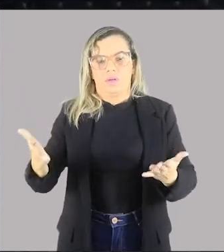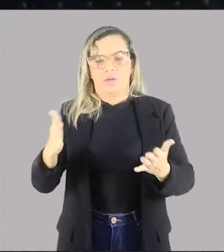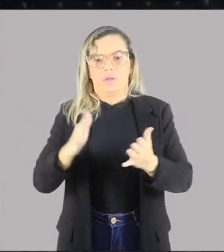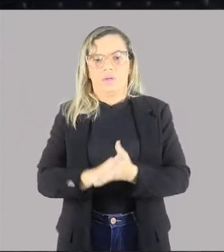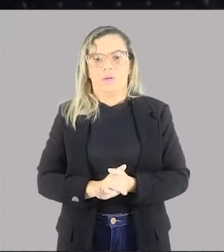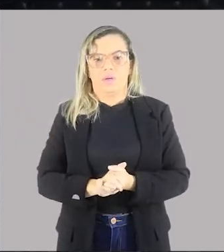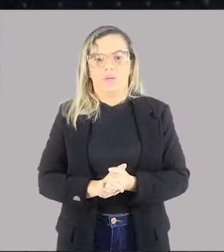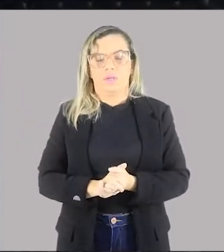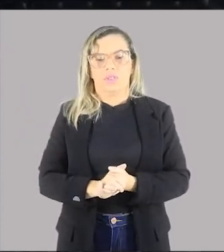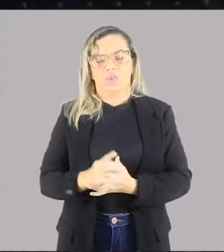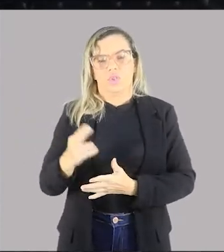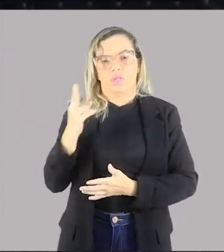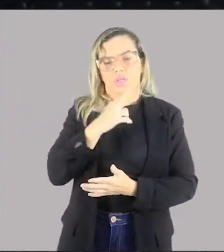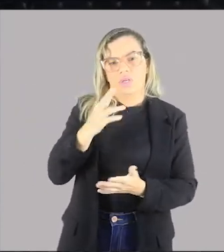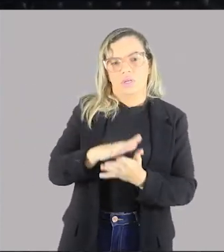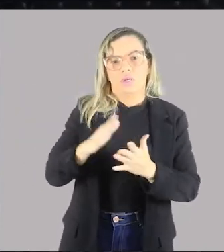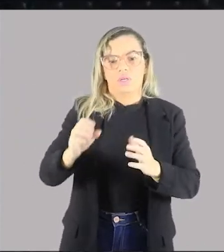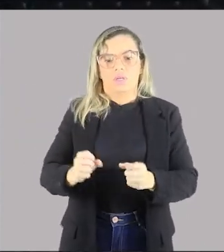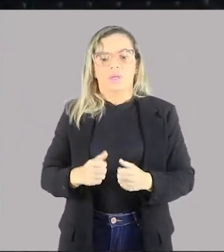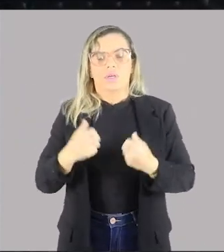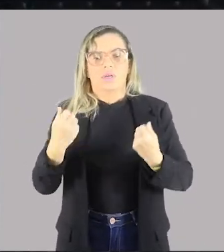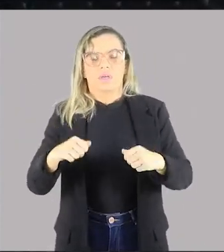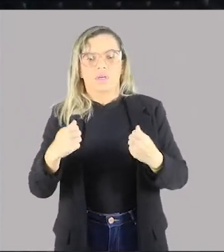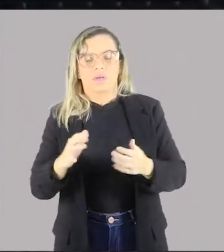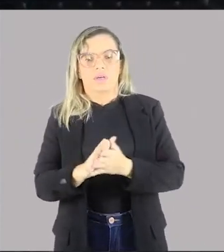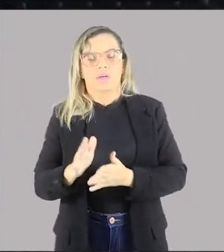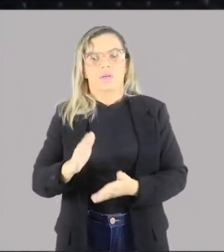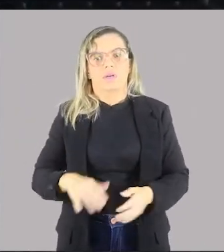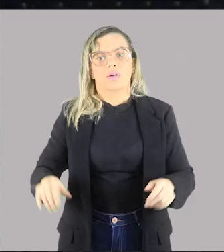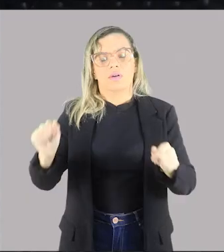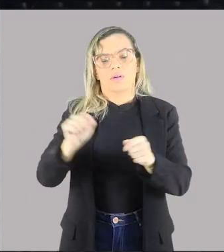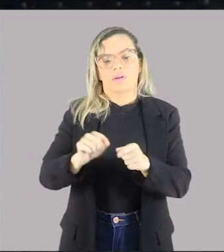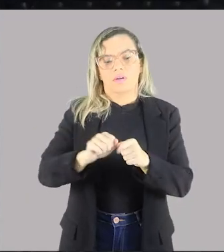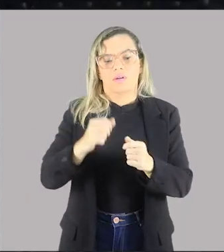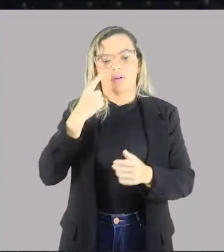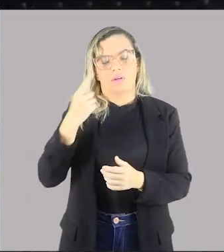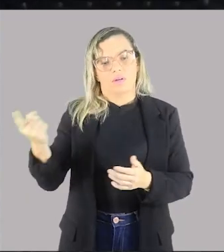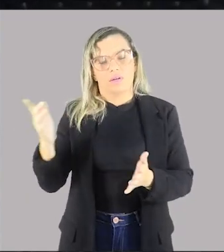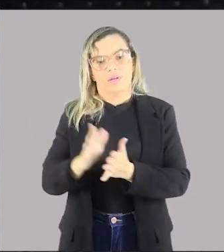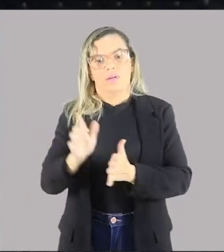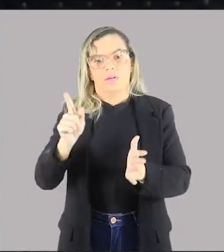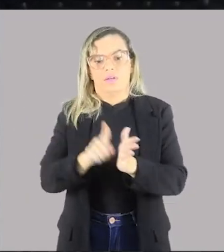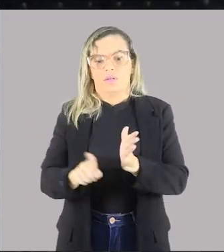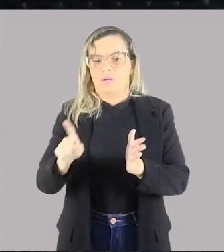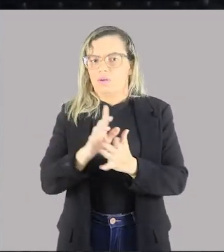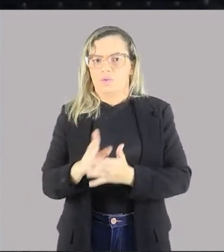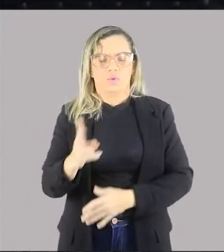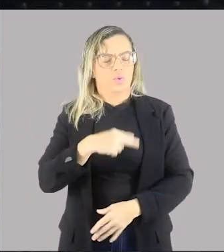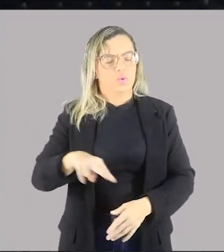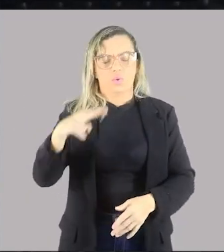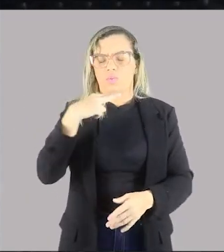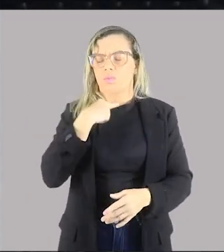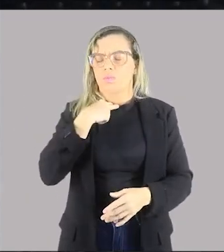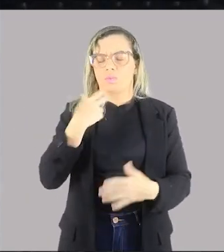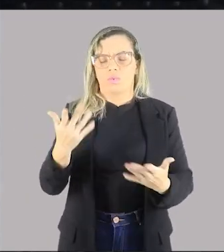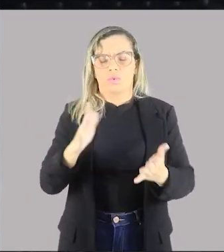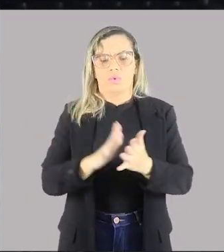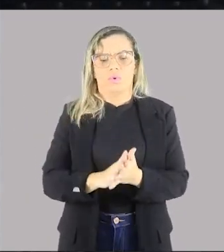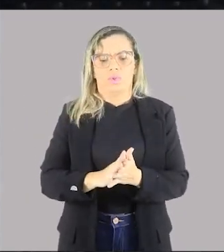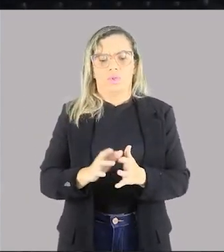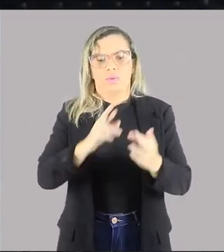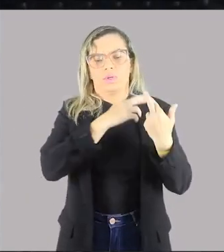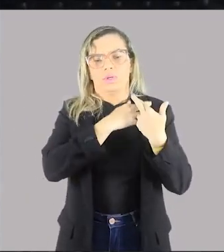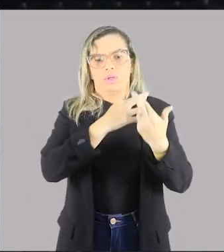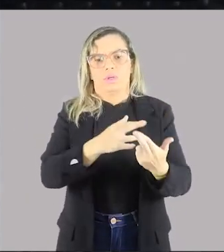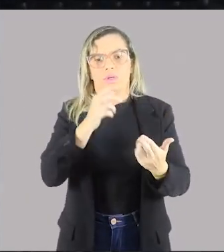urgência é possível que isso seja realizado. Mas, ressalvadas essas situações, não é possível repassar a outro servidor uma função